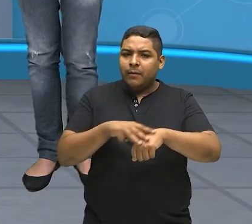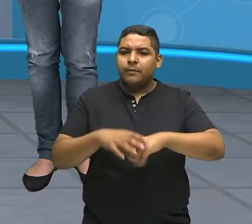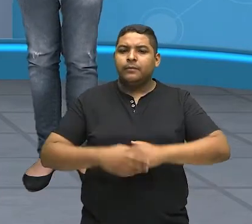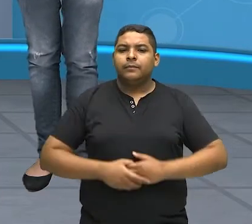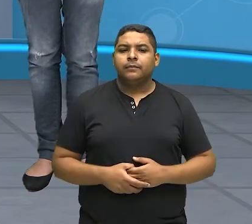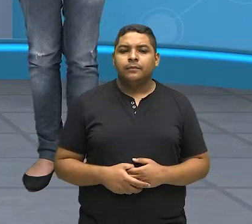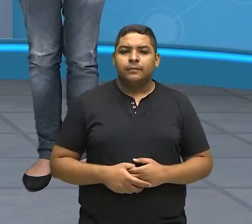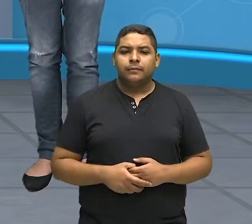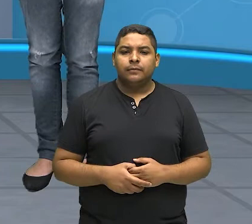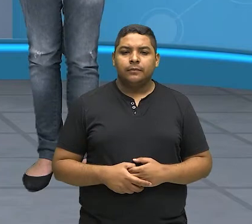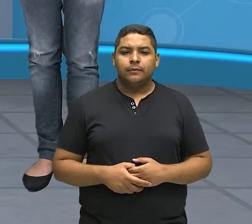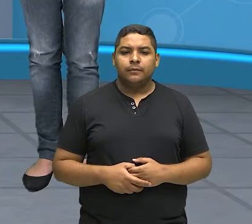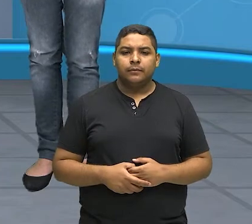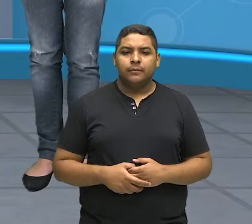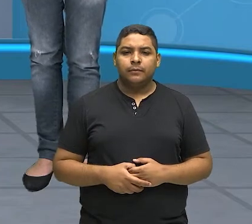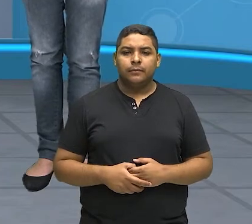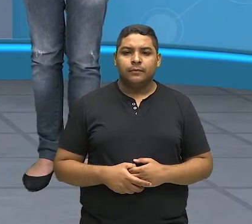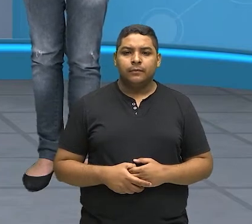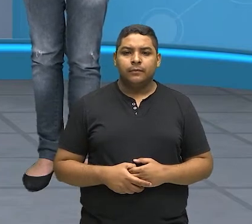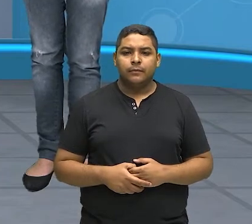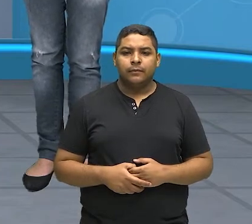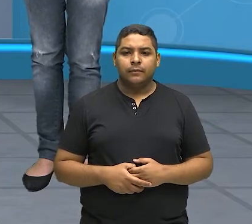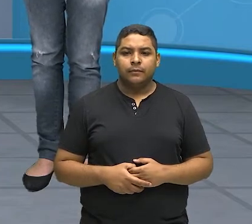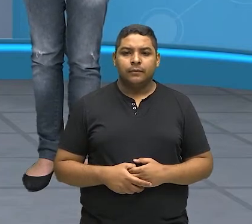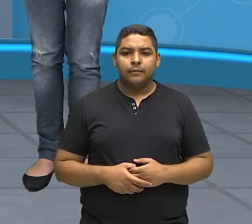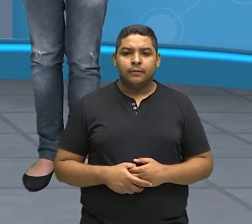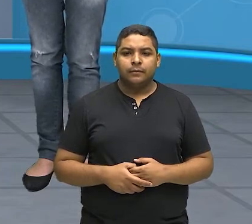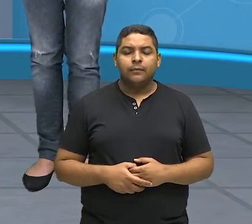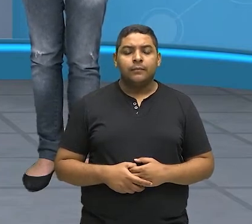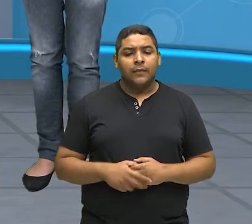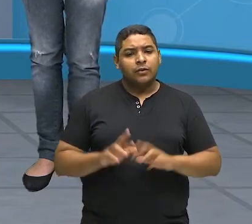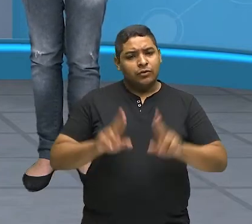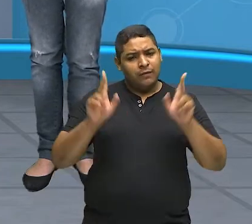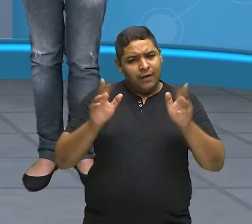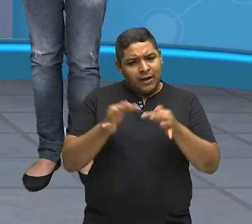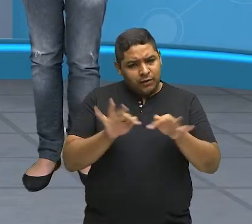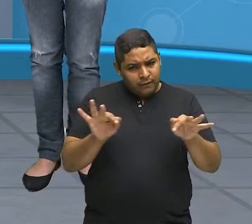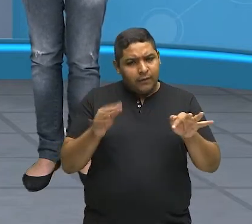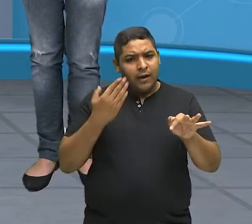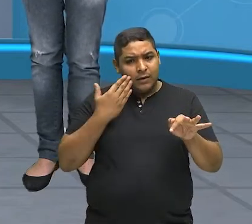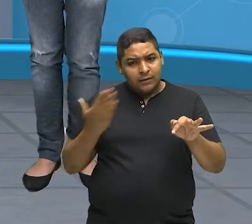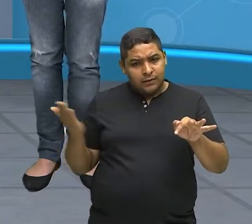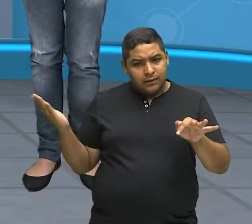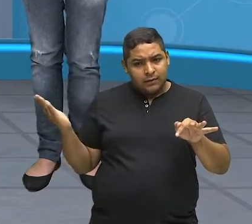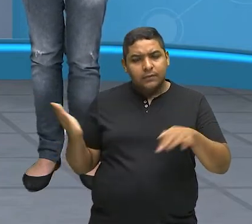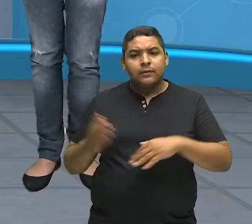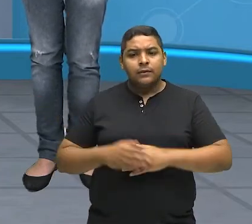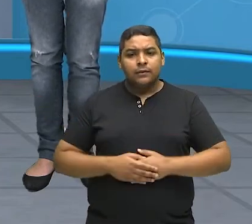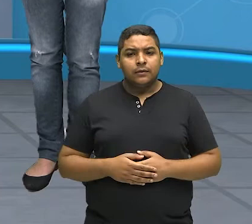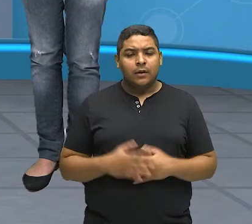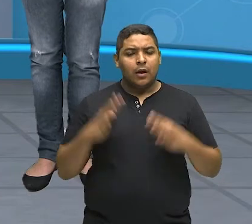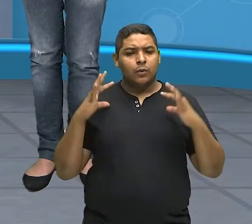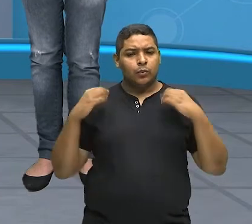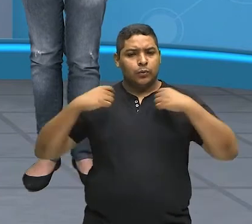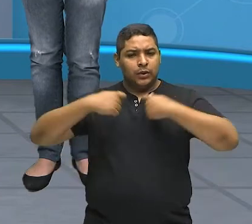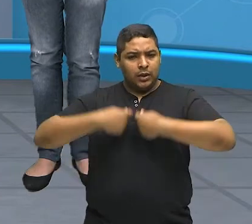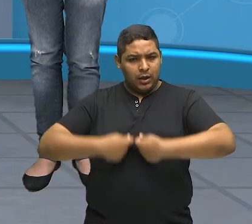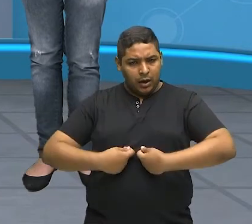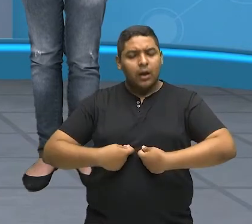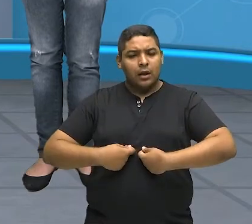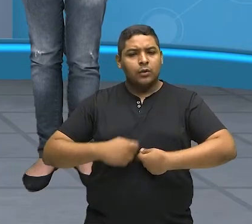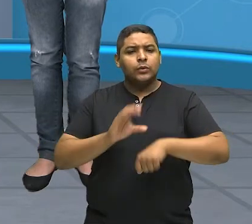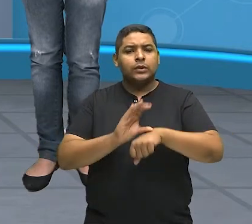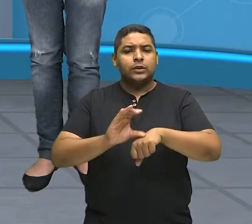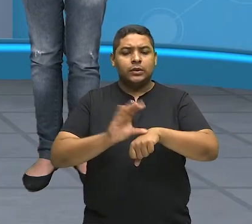is beautiful. Então, olha que ficou um pouquinho diferente, ó. Um terno cinza é bonito.